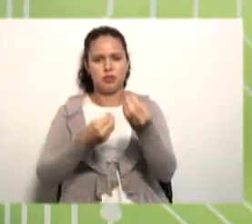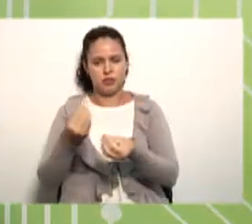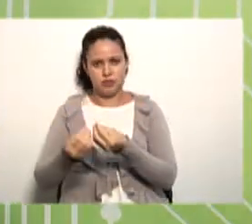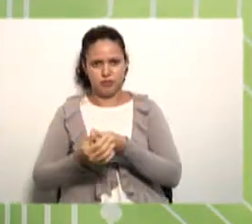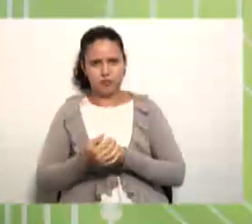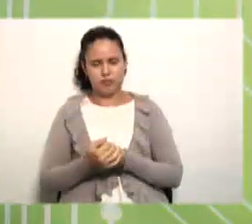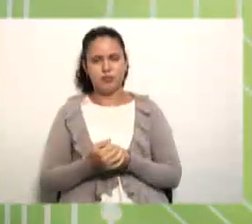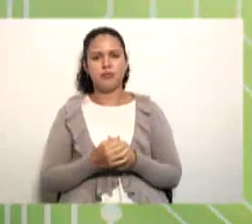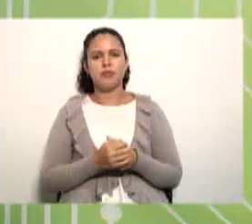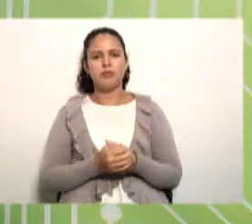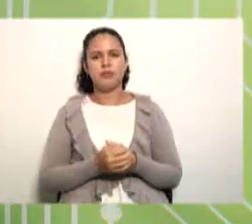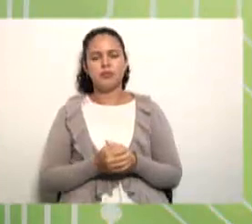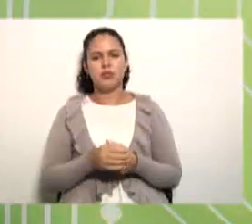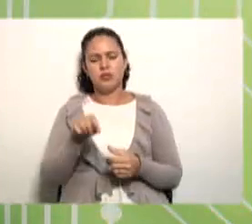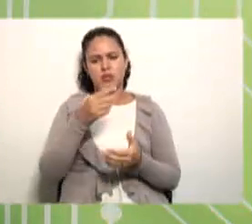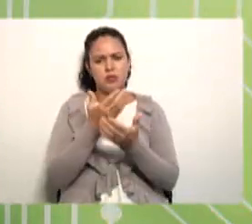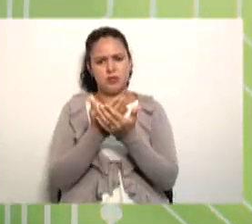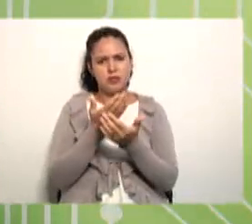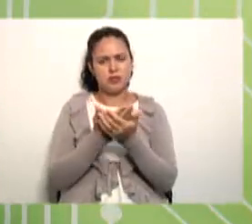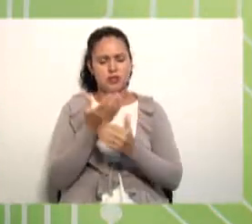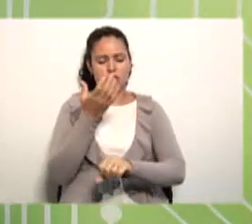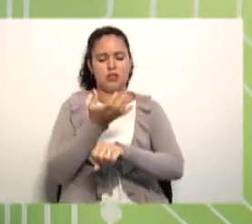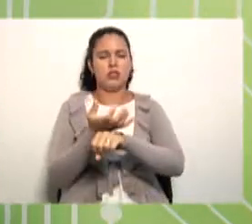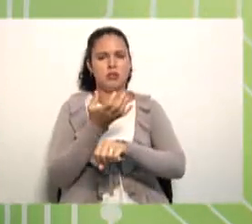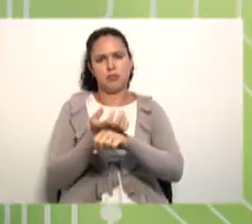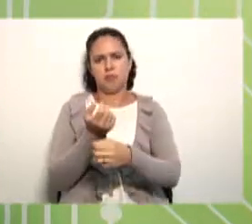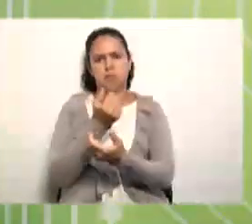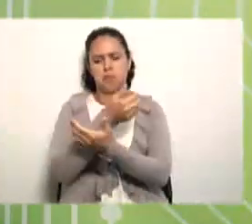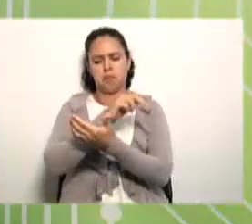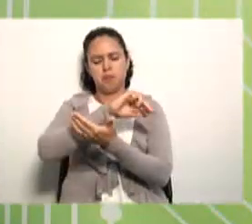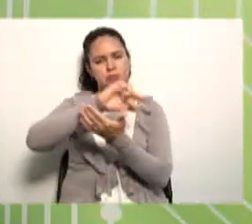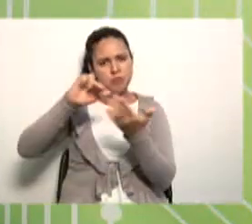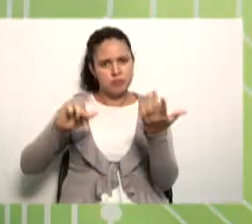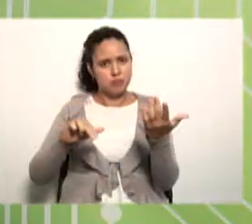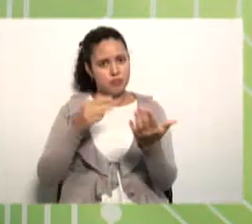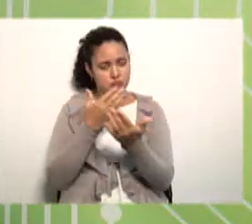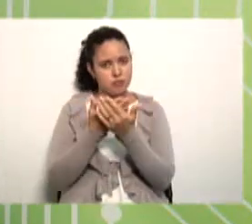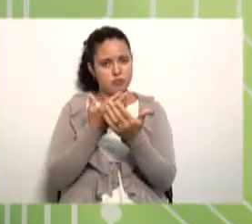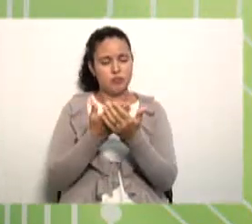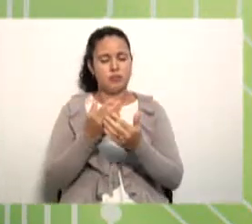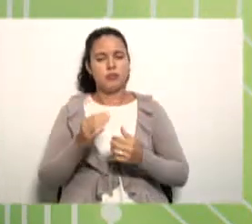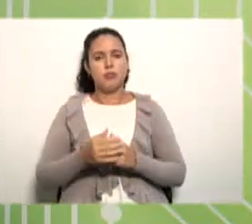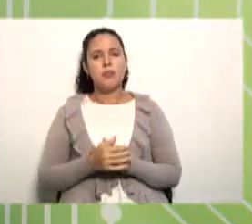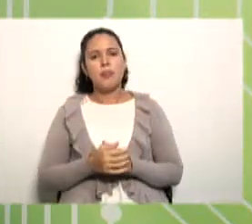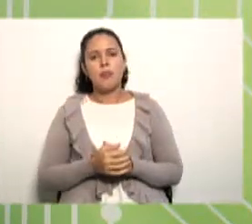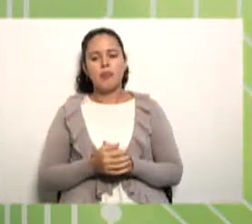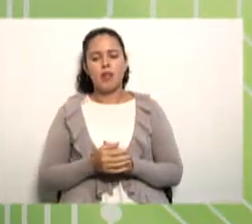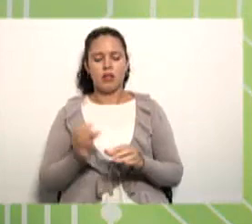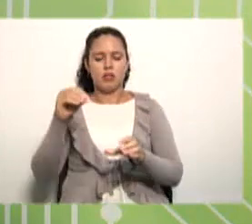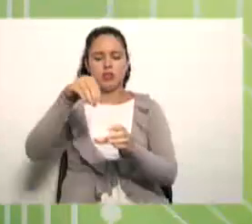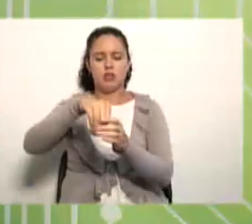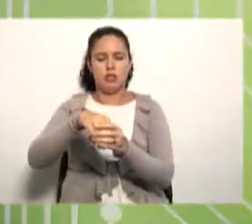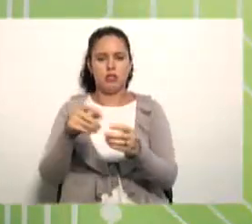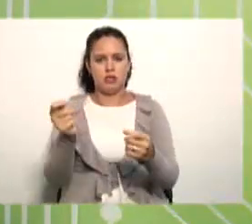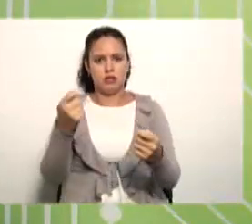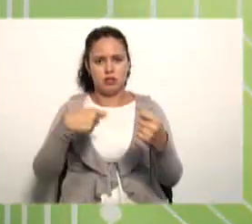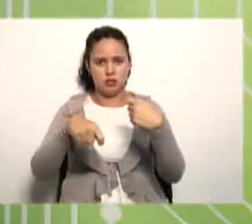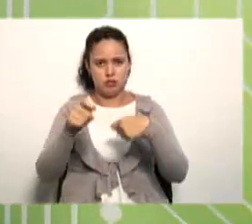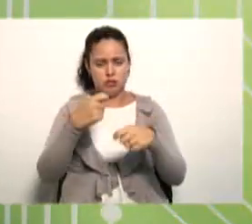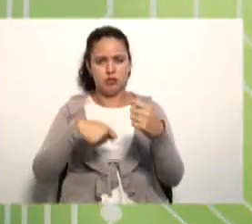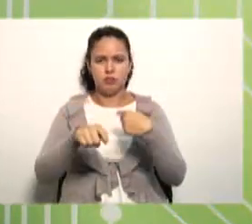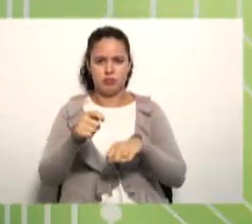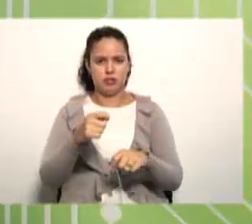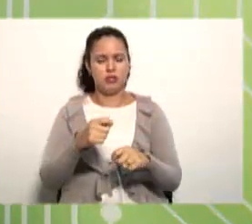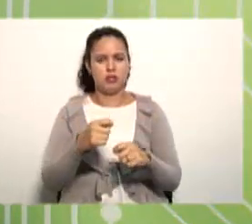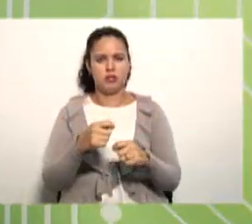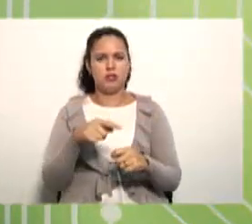custo contábil, o gasto para realizar um bem. E essa é uma forma de custo que a gente entende na economia, que a gente chama de custo de oportunidade.